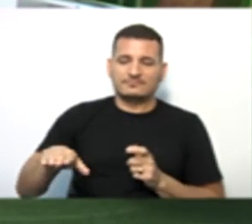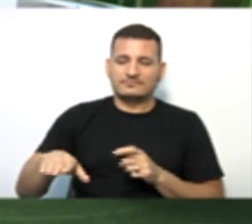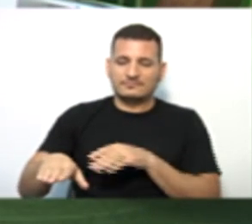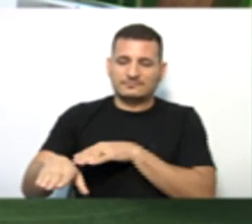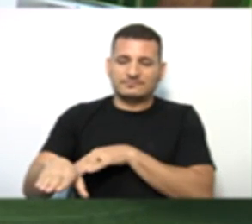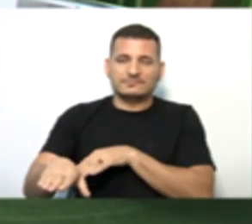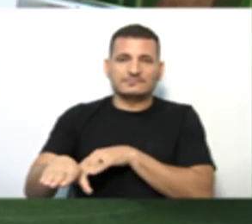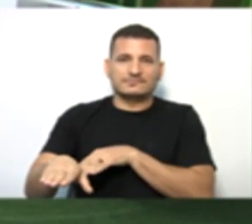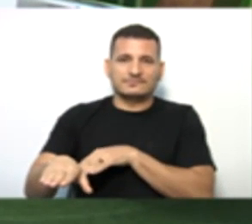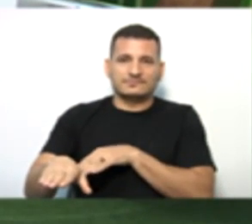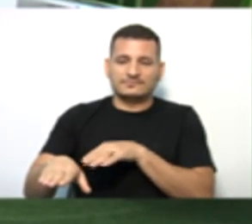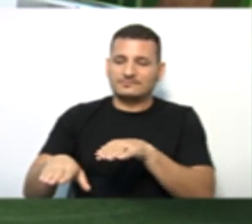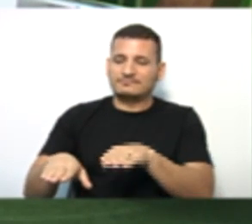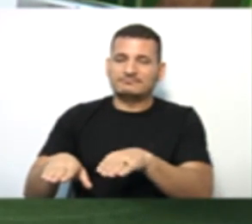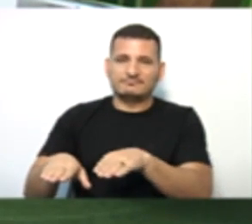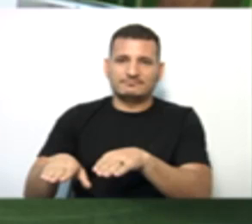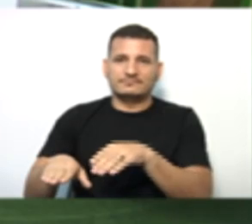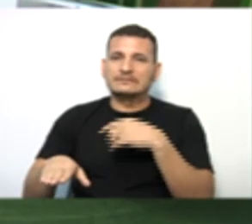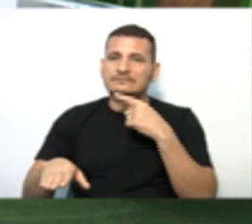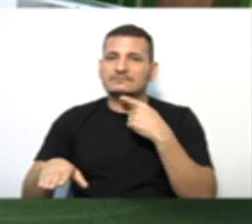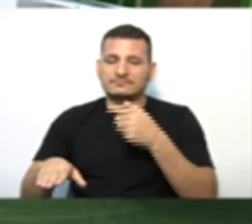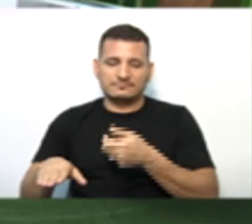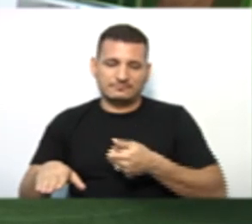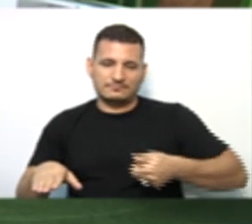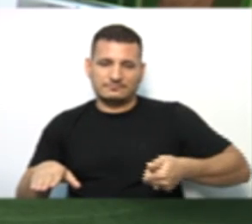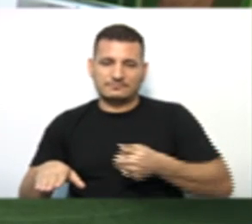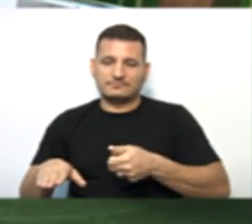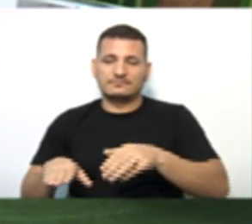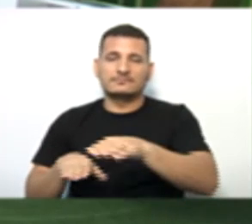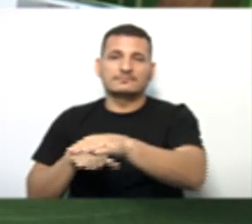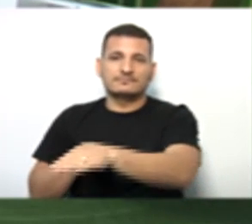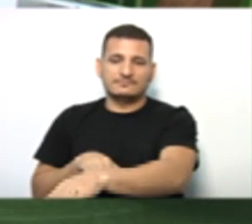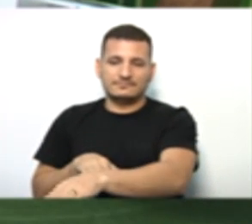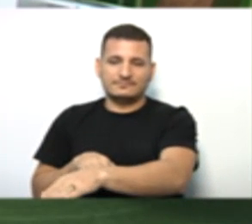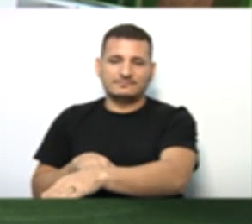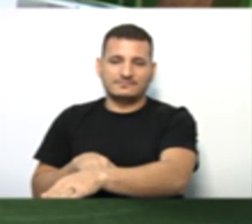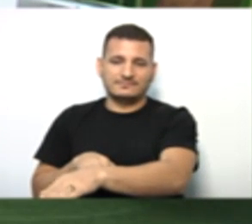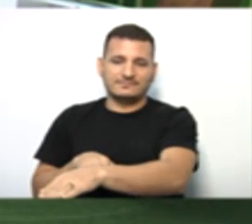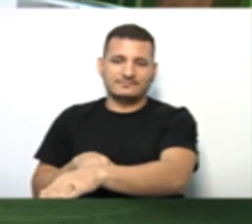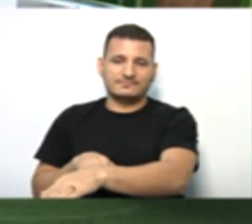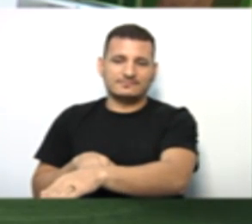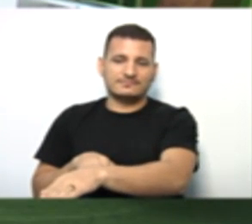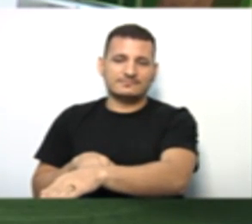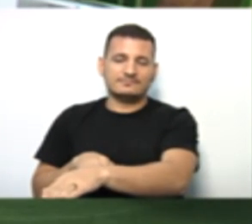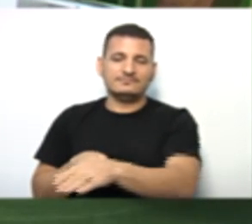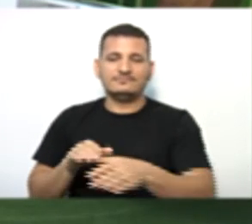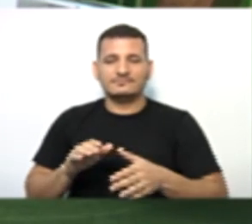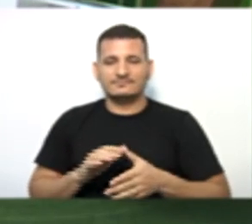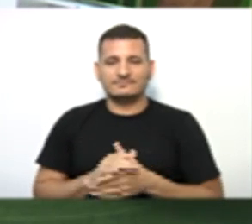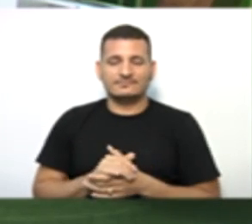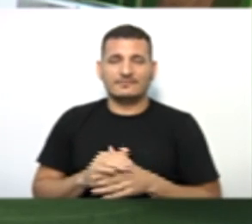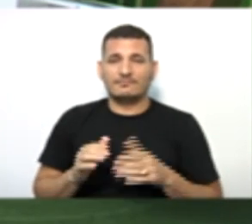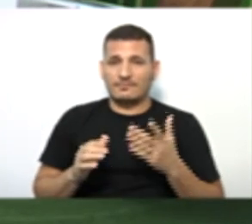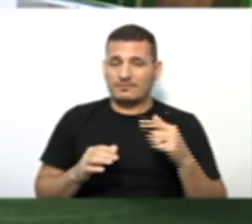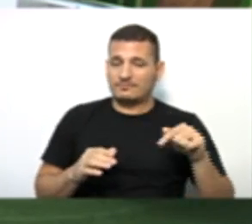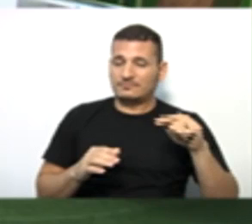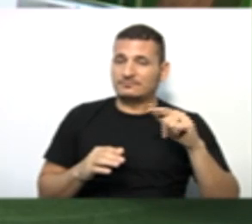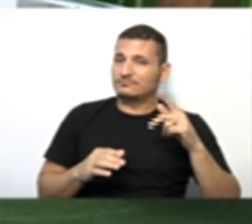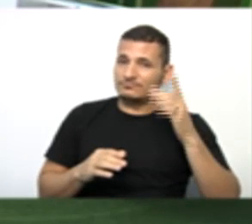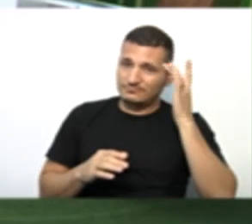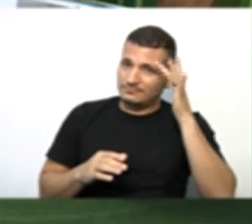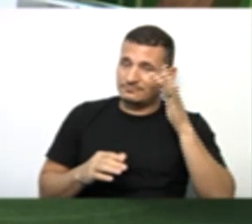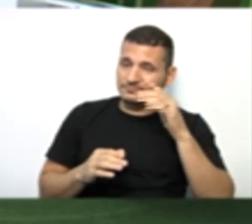próximos, que não dava para ela abrir a porta, e outro na frente. Para zoar ela só que eles não sabiam que o carro dela